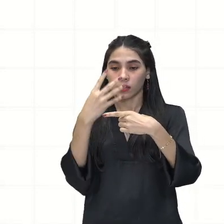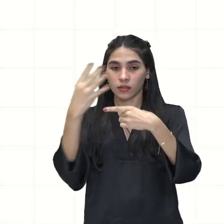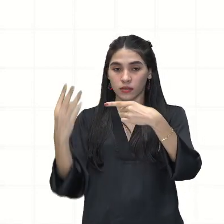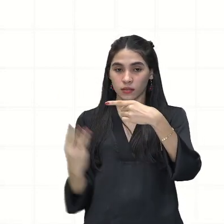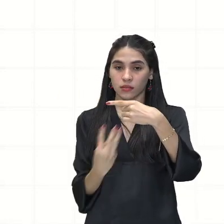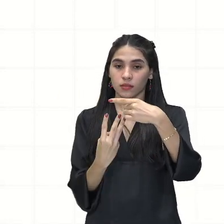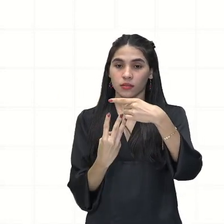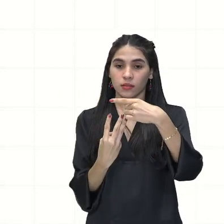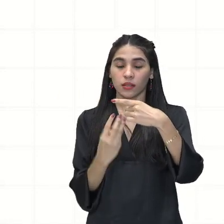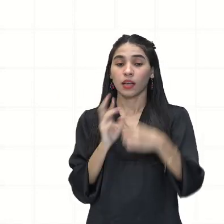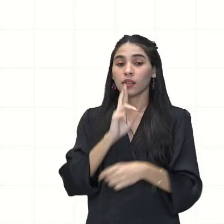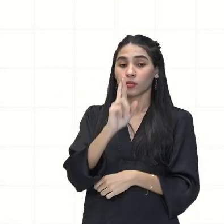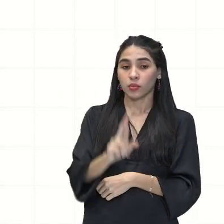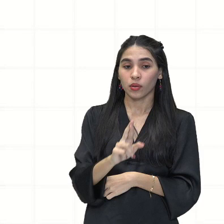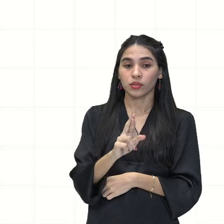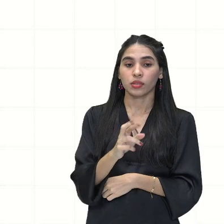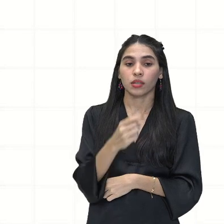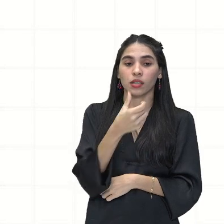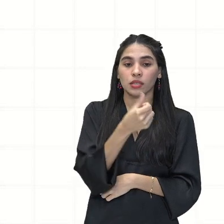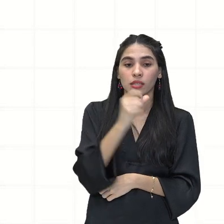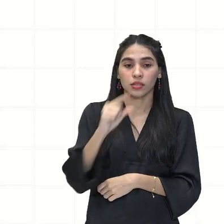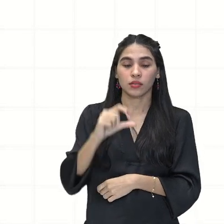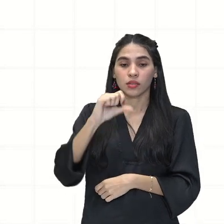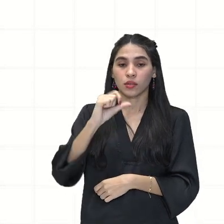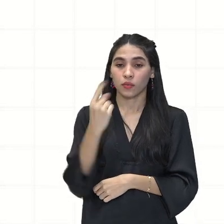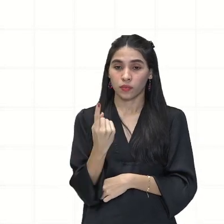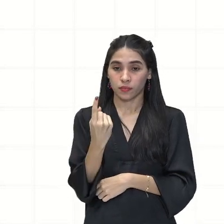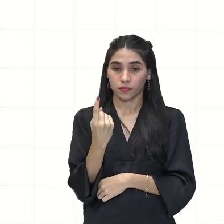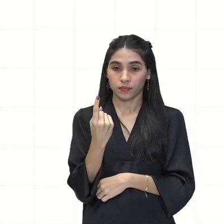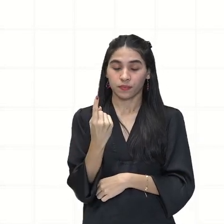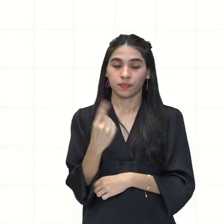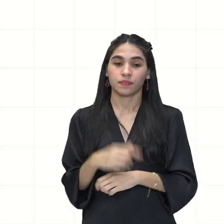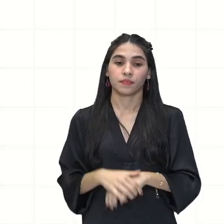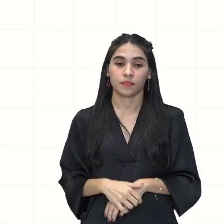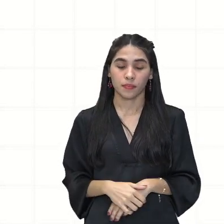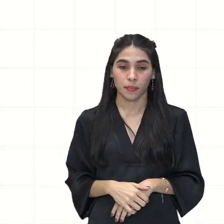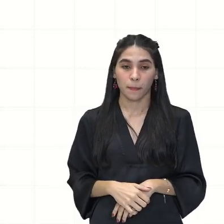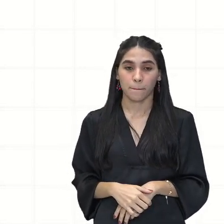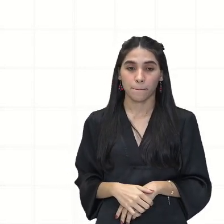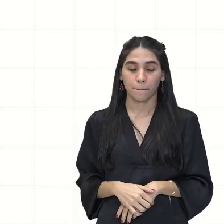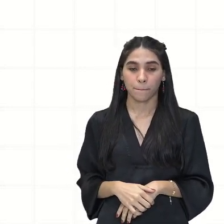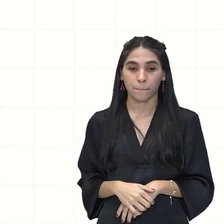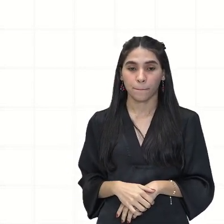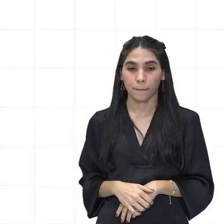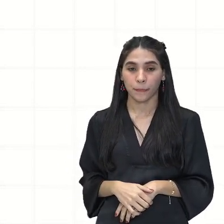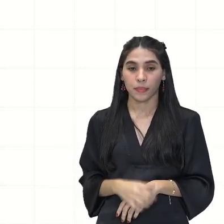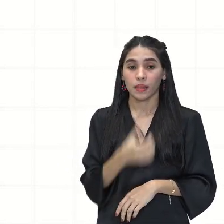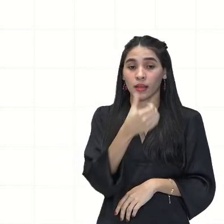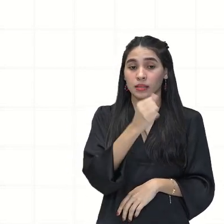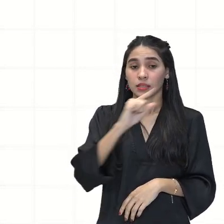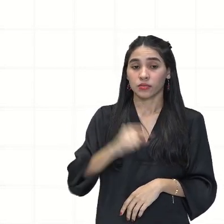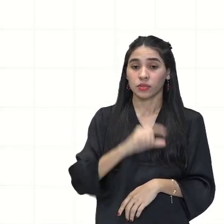20,74 dividido por 3. Chegamos, então, a uma variância do oitavo ano,